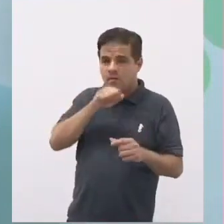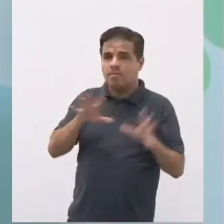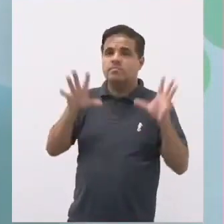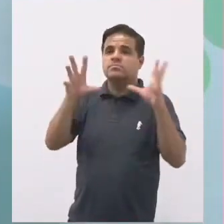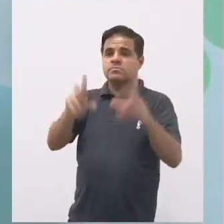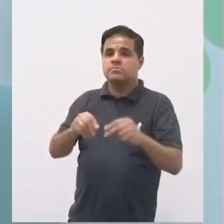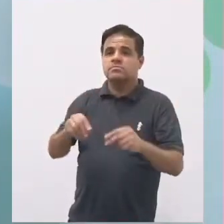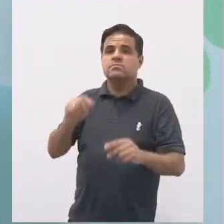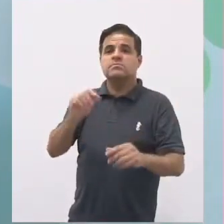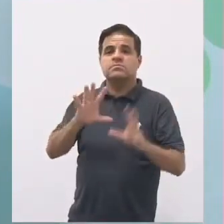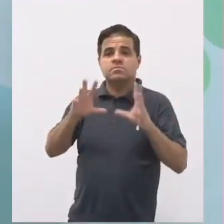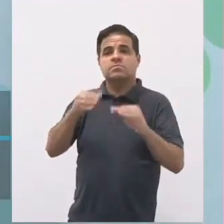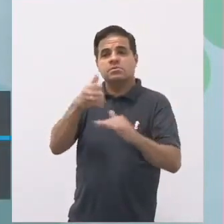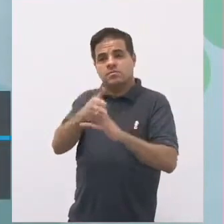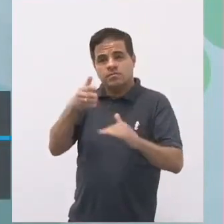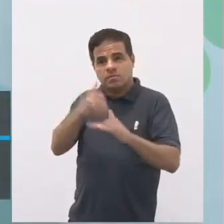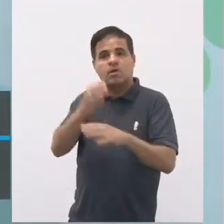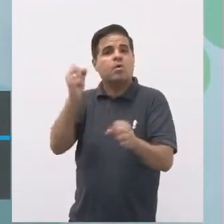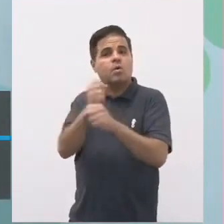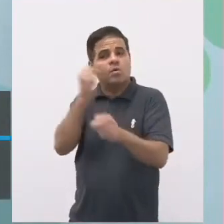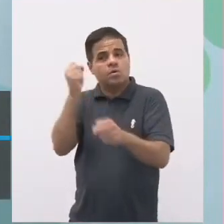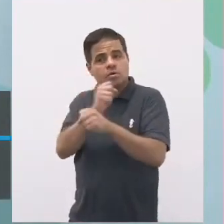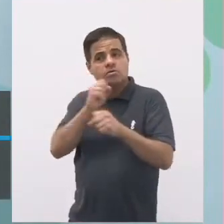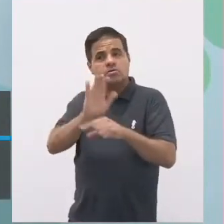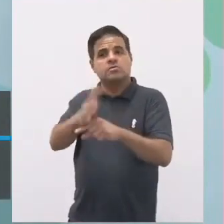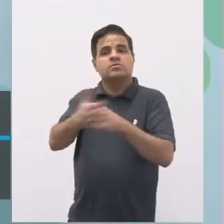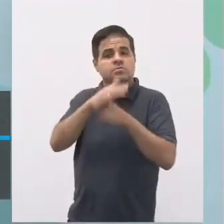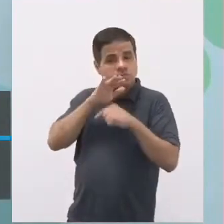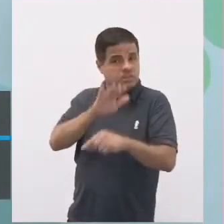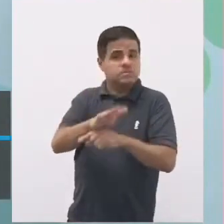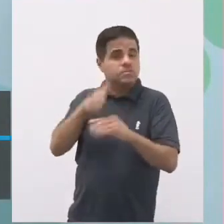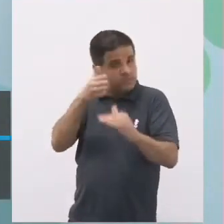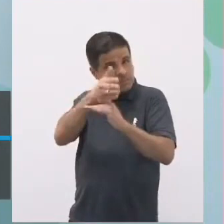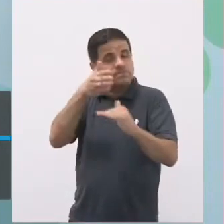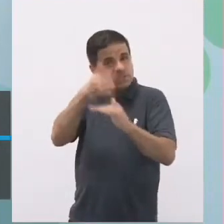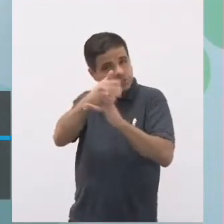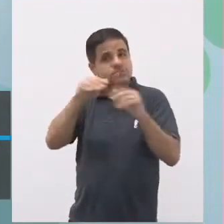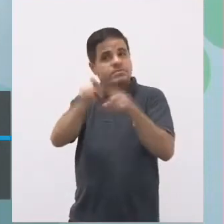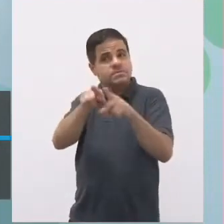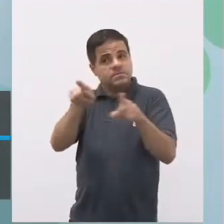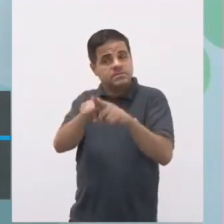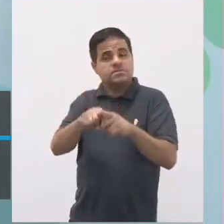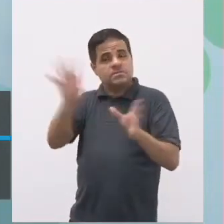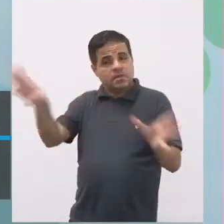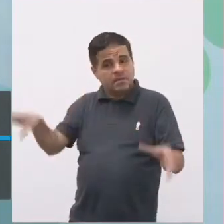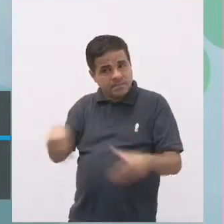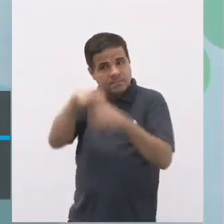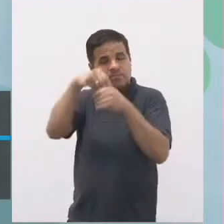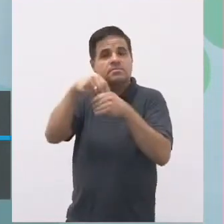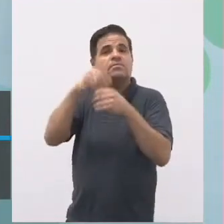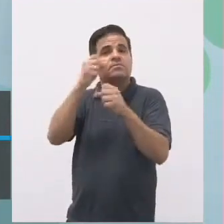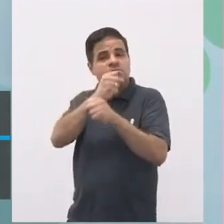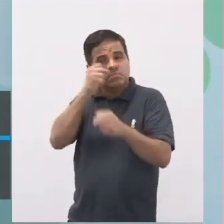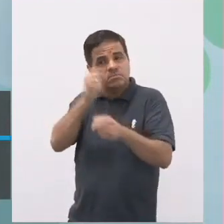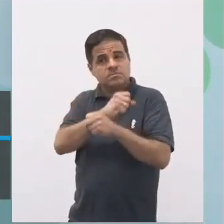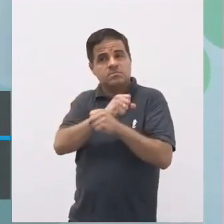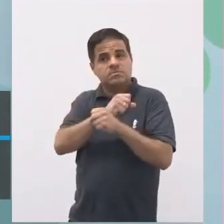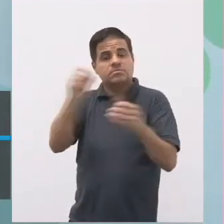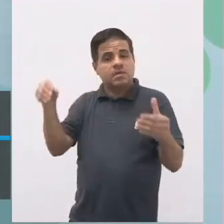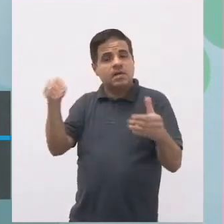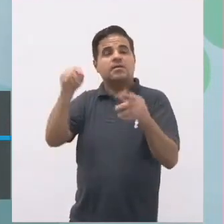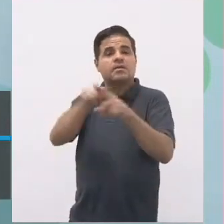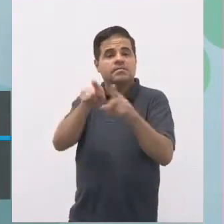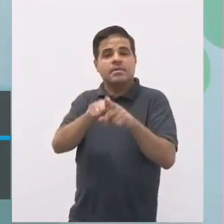todos são atores que envolvem nessa construção colaborativa e participativa da implementação da construção e da